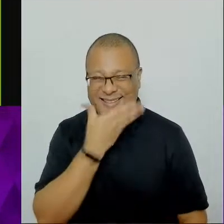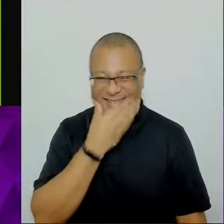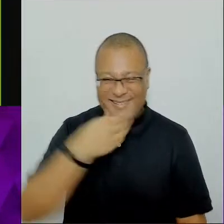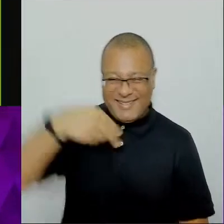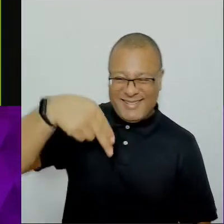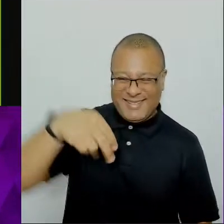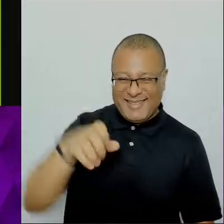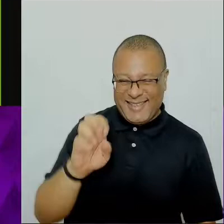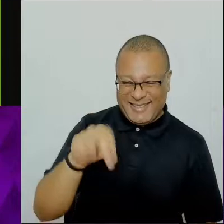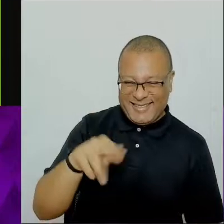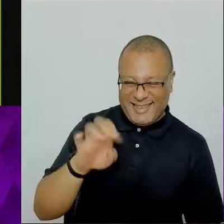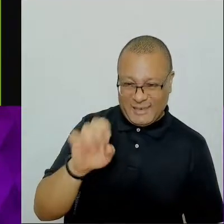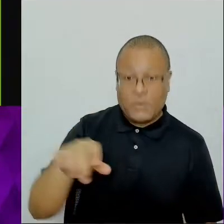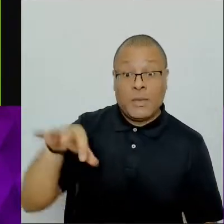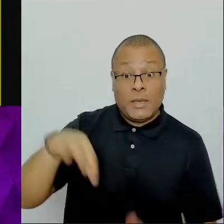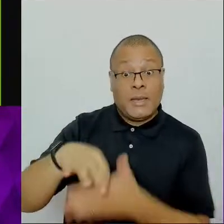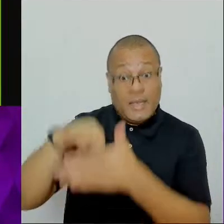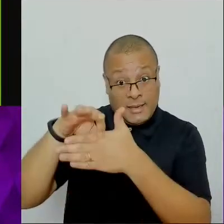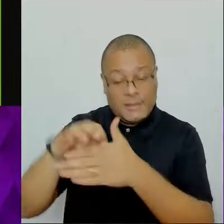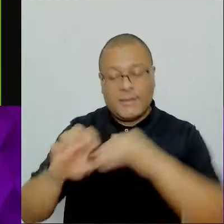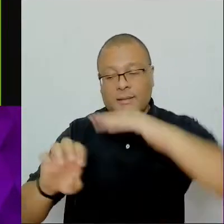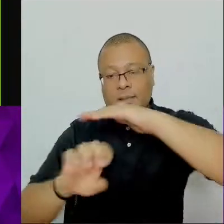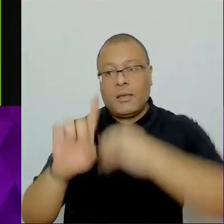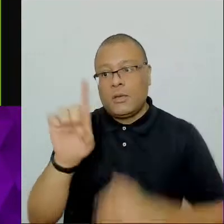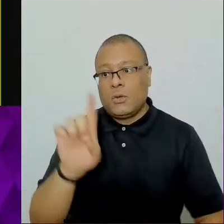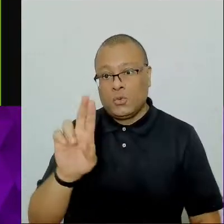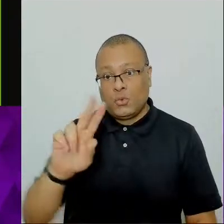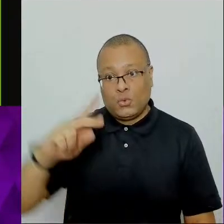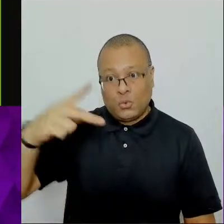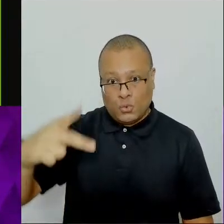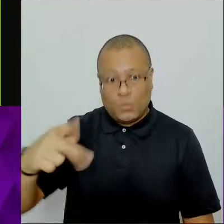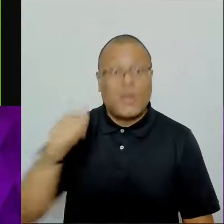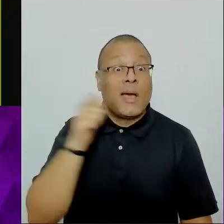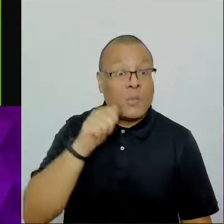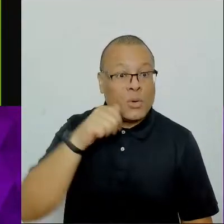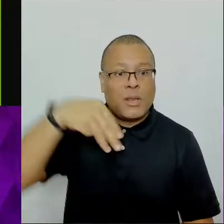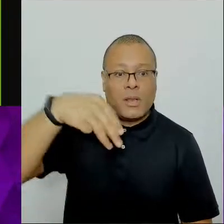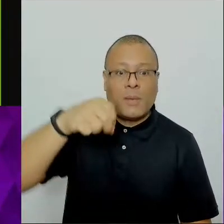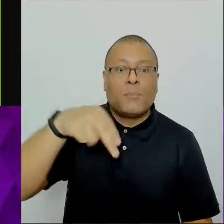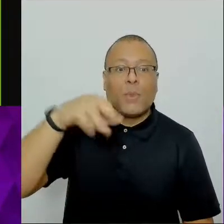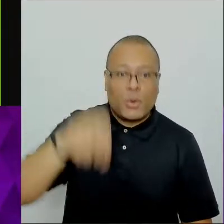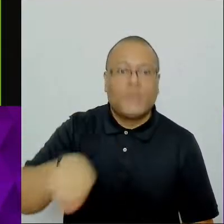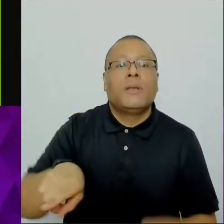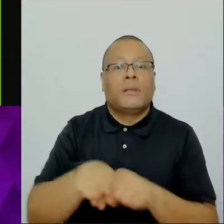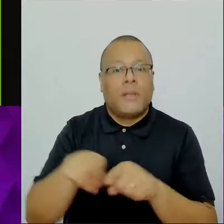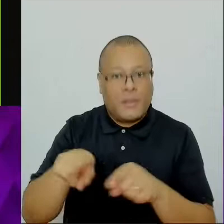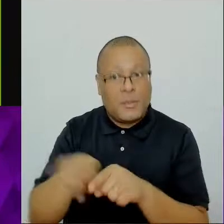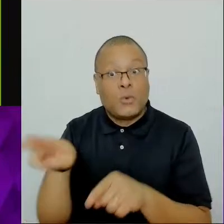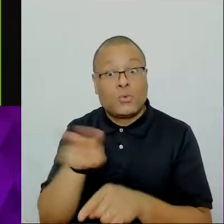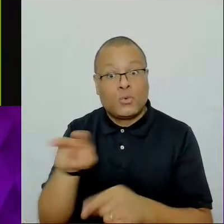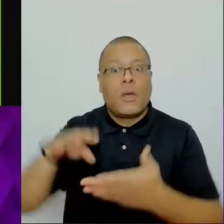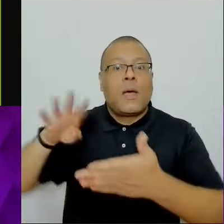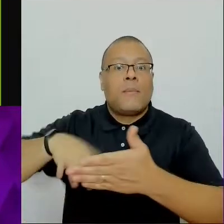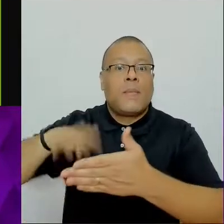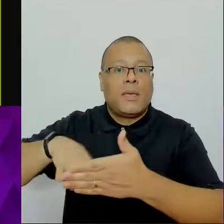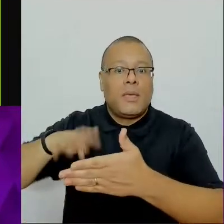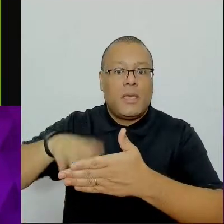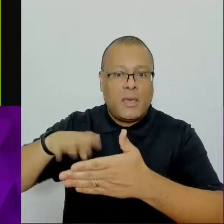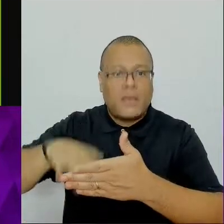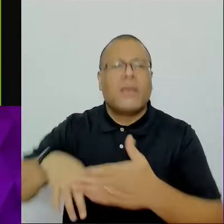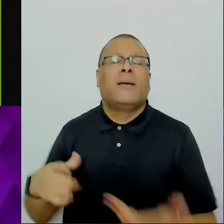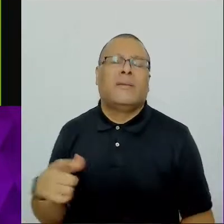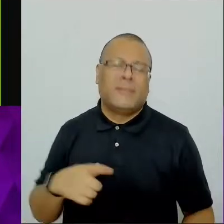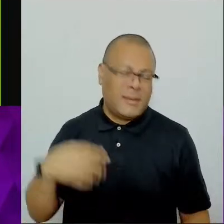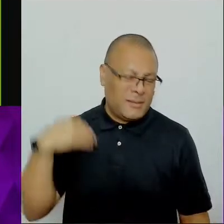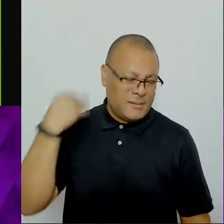Paiva, sou tech lead da ZUP, a Mônica também é dev backend ali na ZUP, e a gente aqui tem bastante